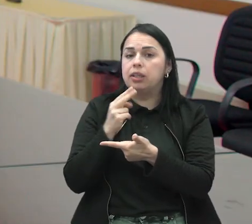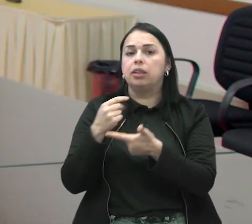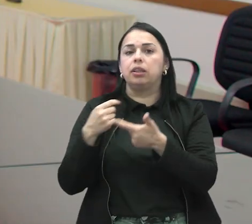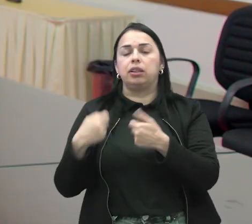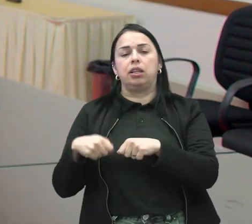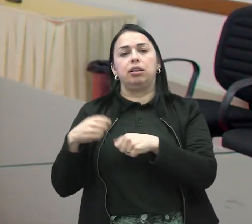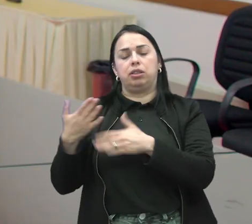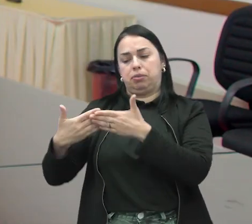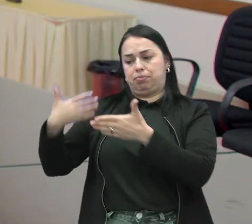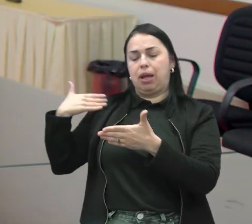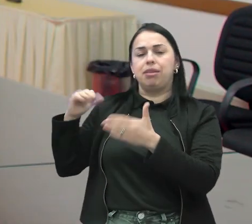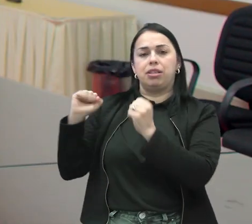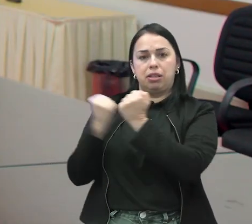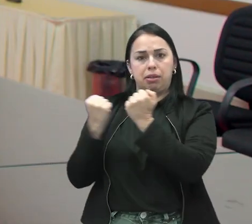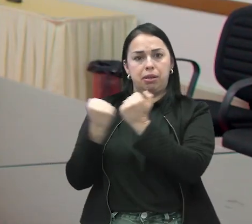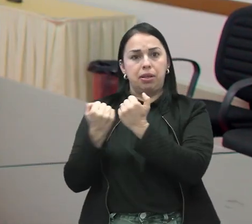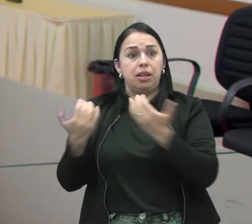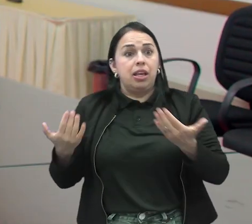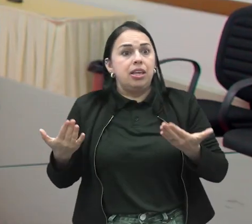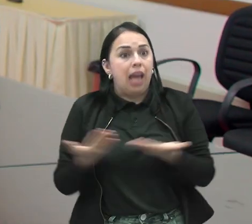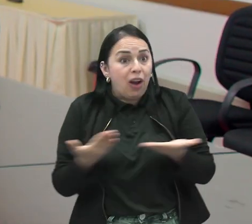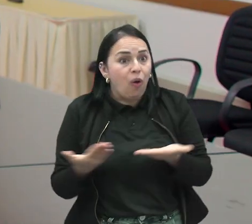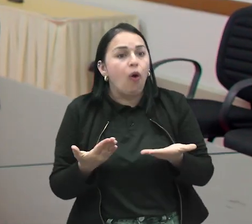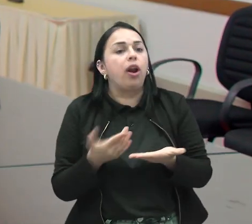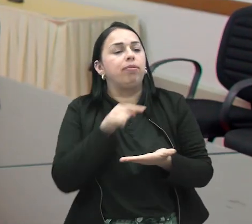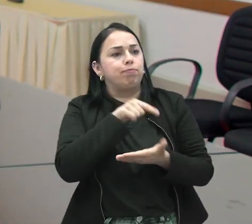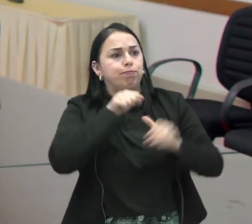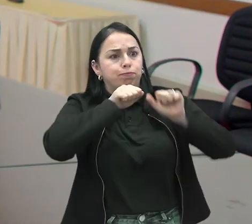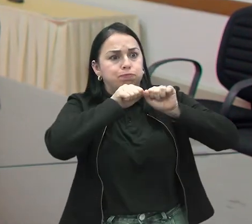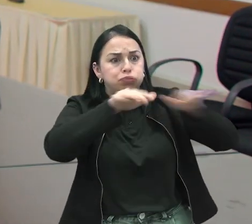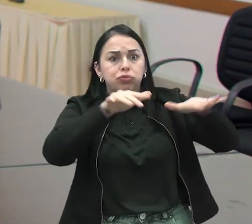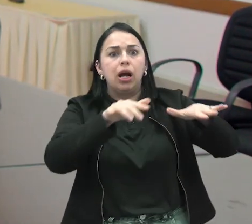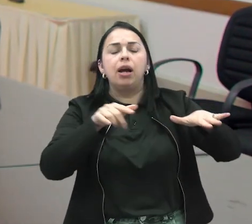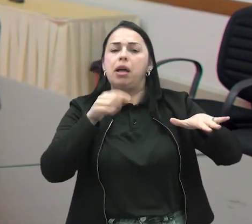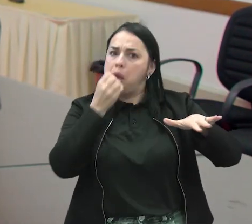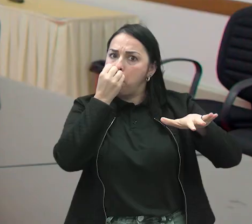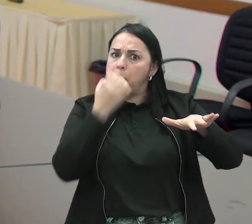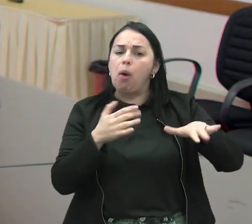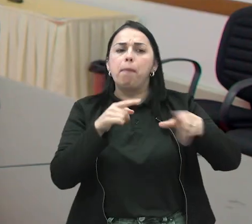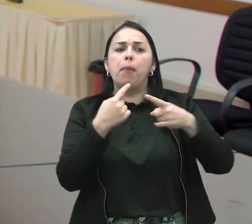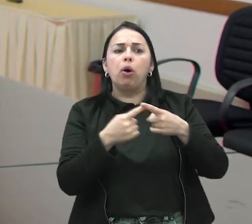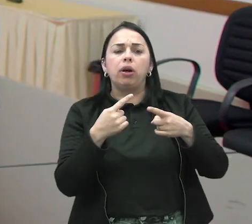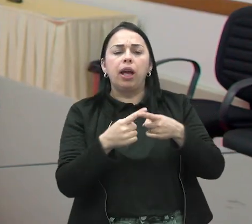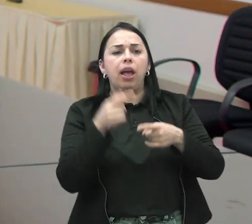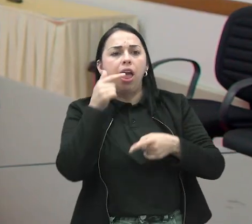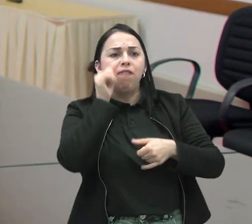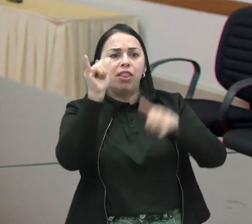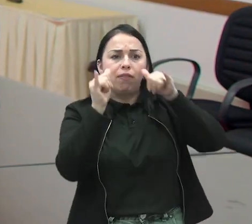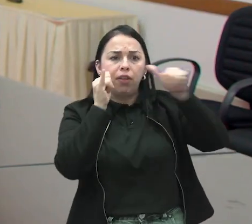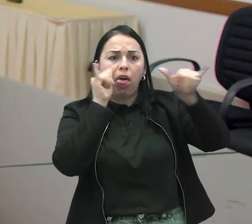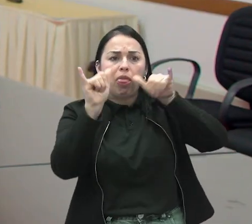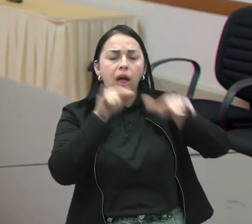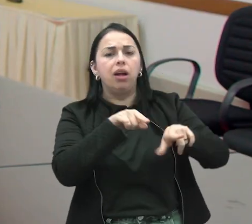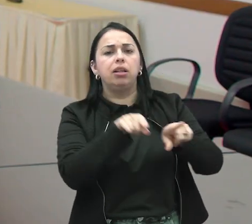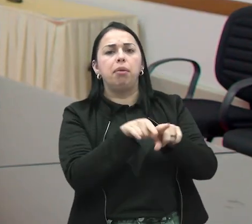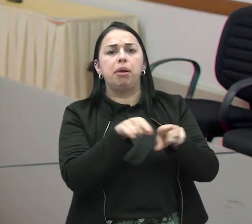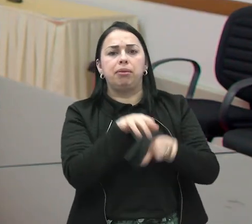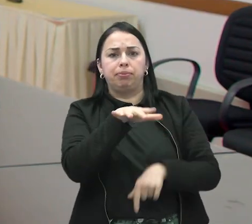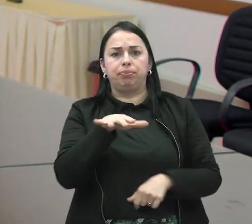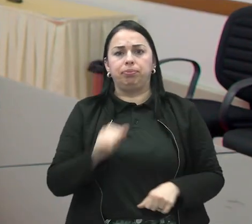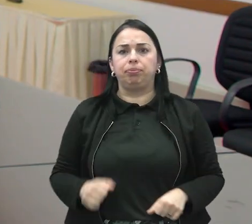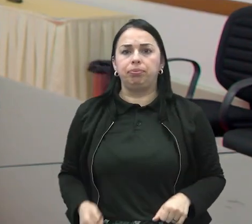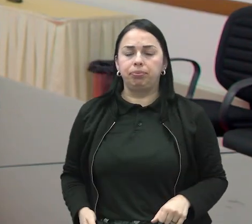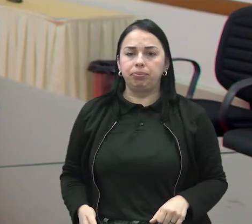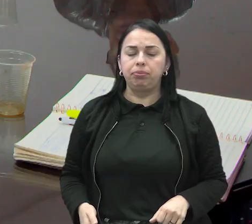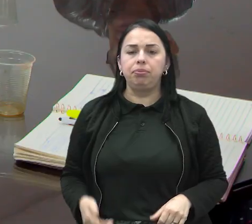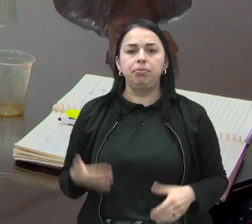que a gente já defende há muito tempo e a gente fica feliz por agora estar mobilizando mais pessoas em